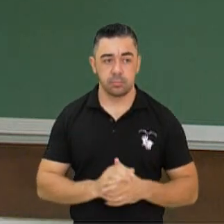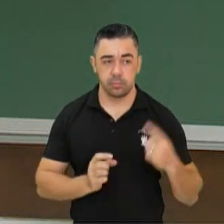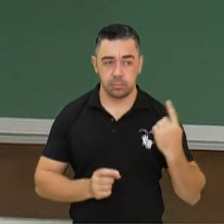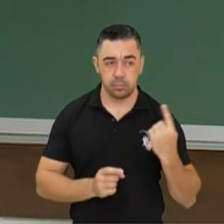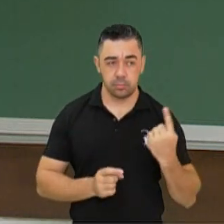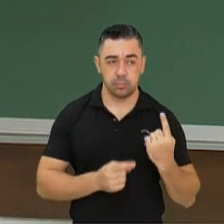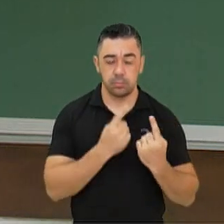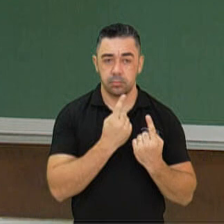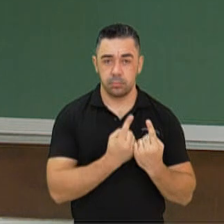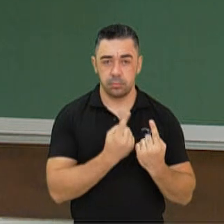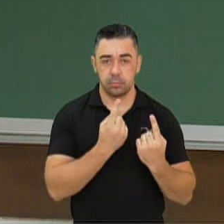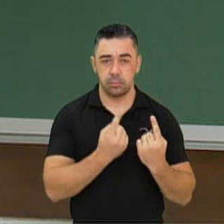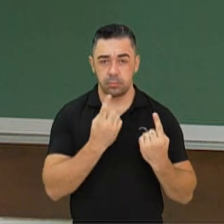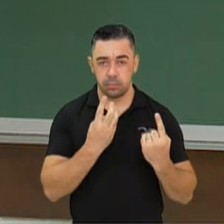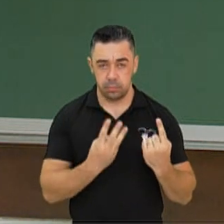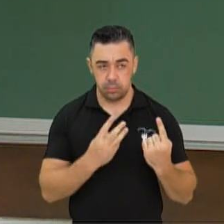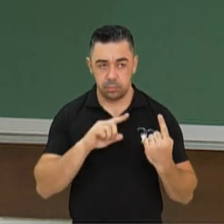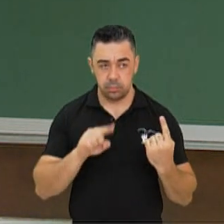volume,